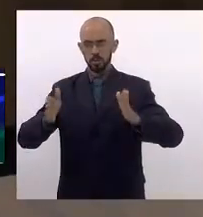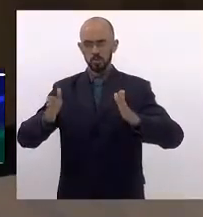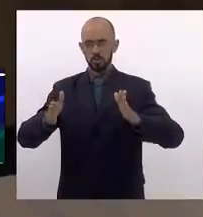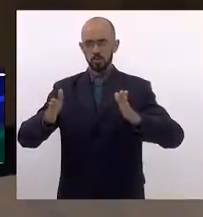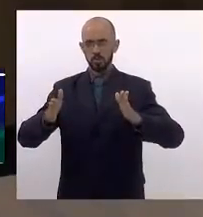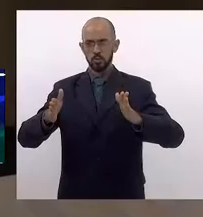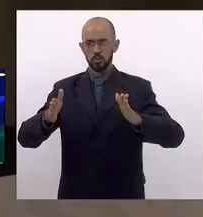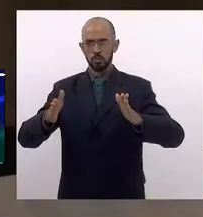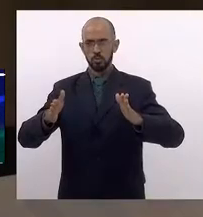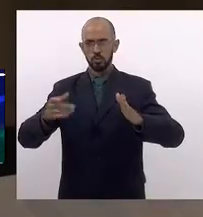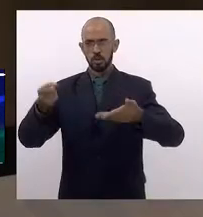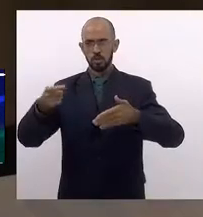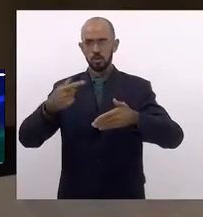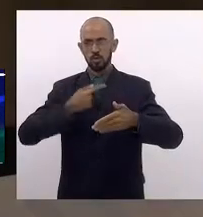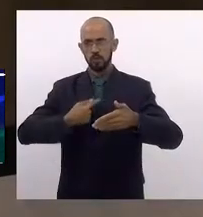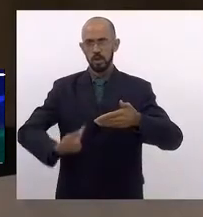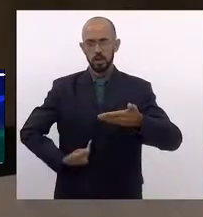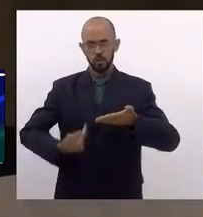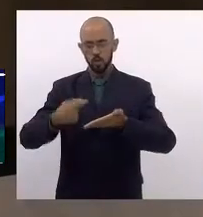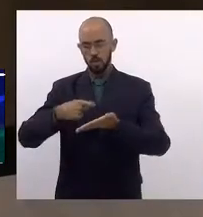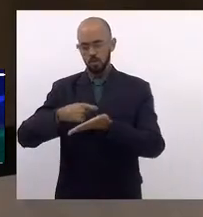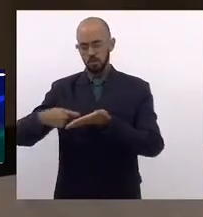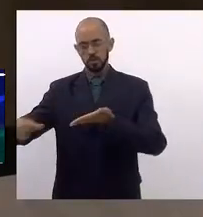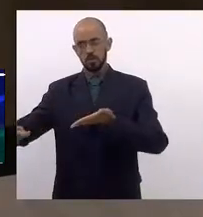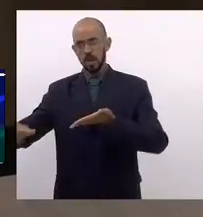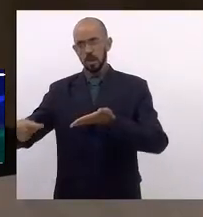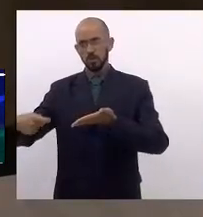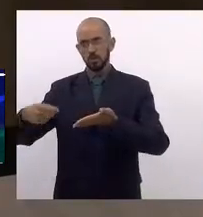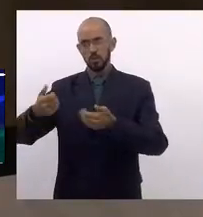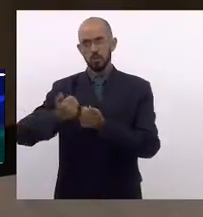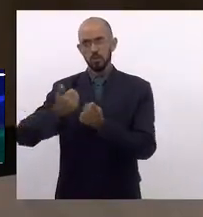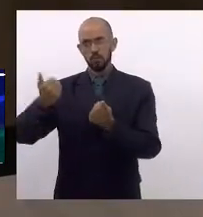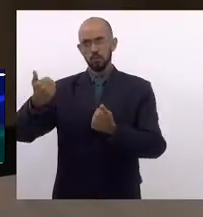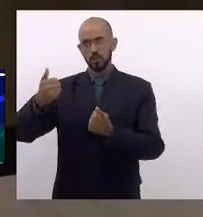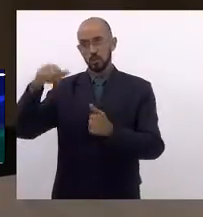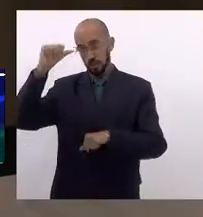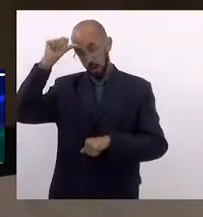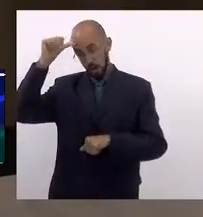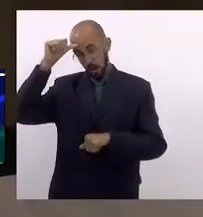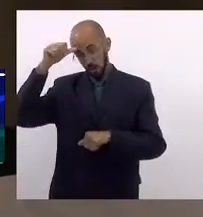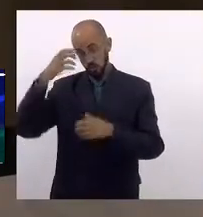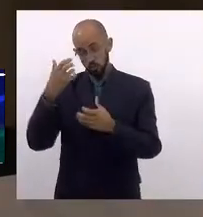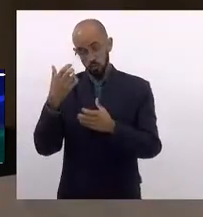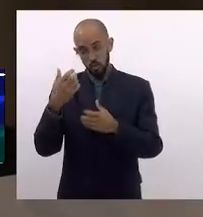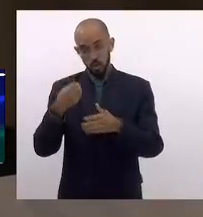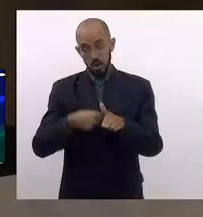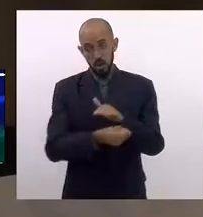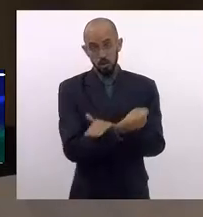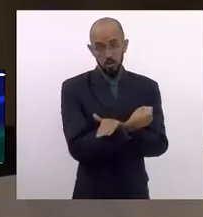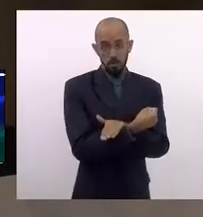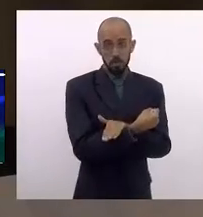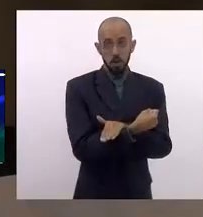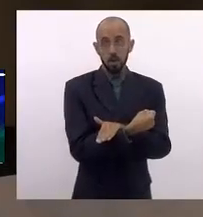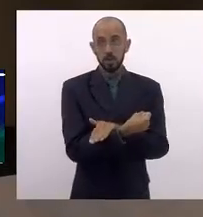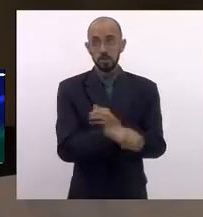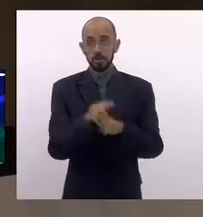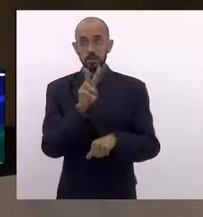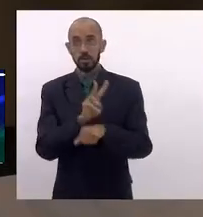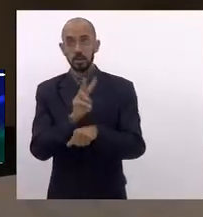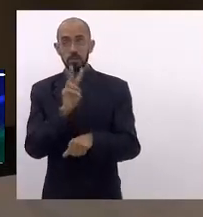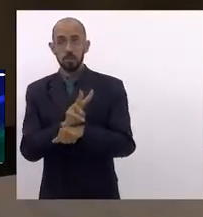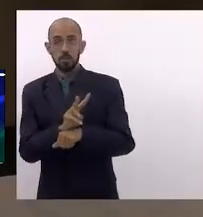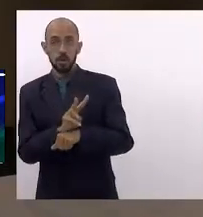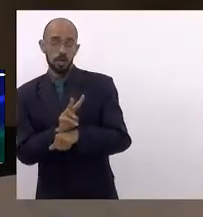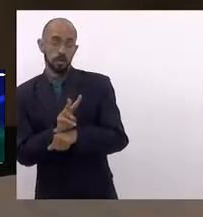deste Governador entubado o vice-governador claudicação o deputado Fábio Silva assume interinamente o governo